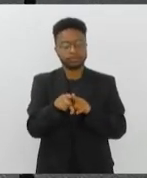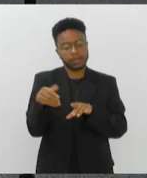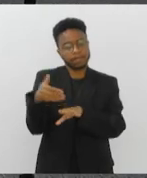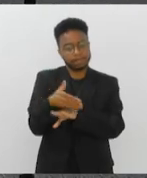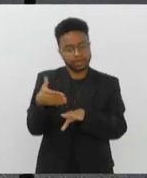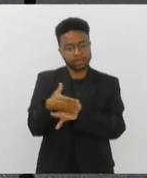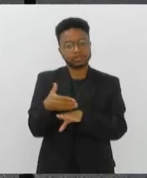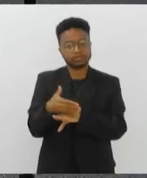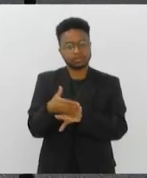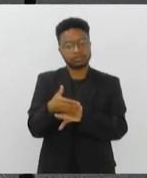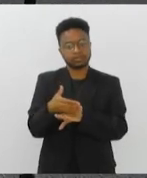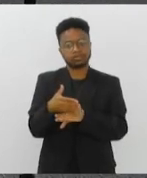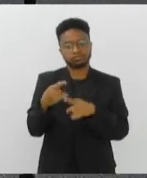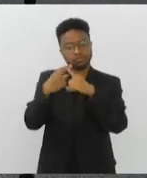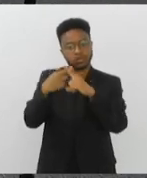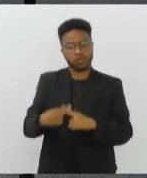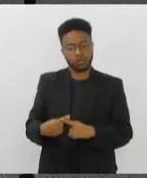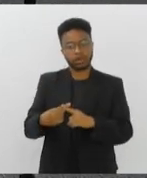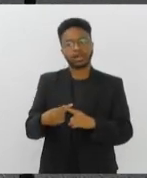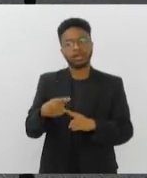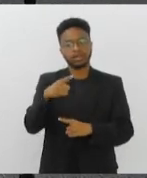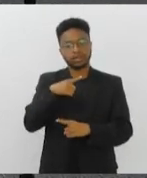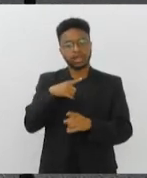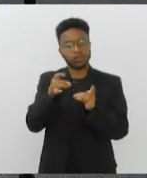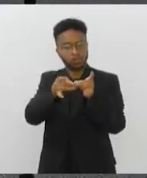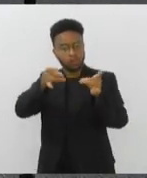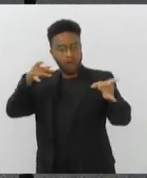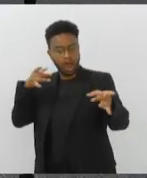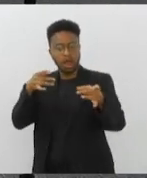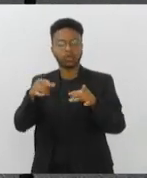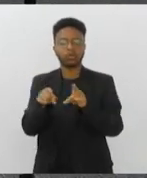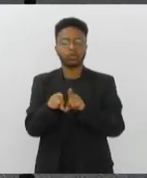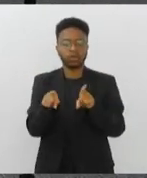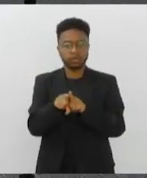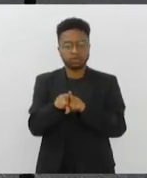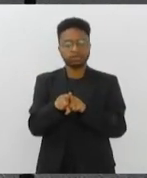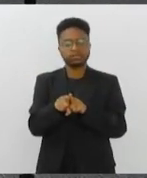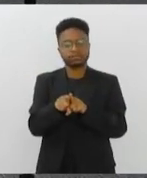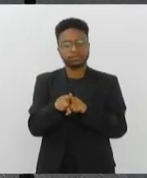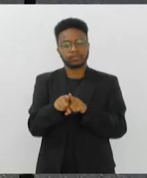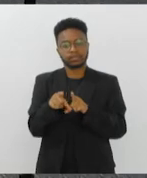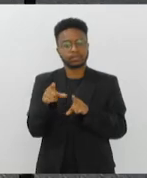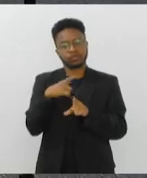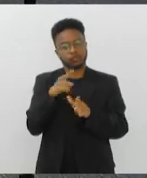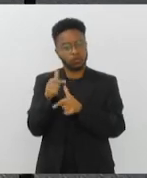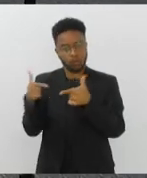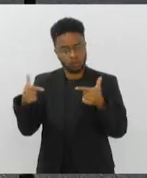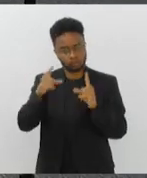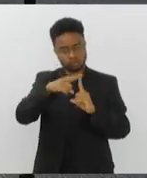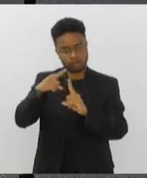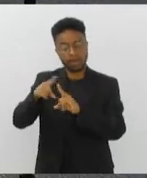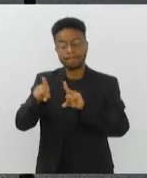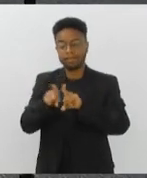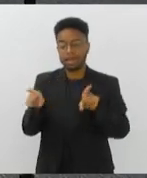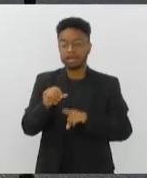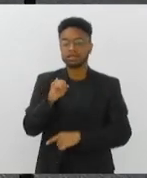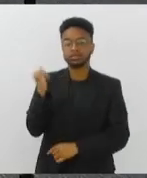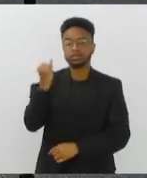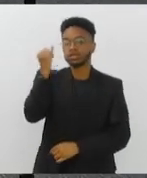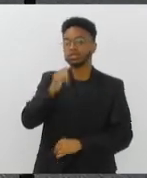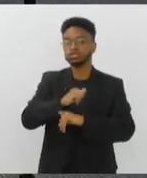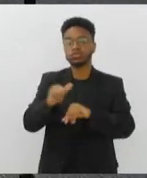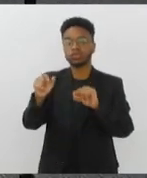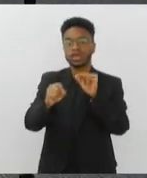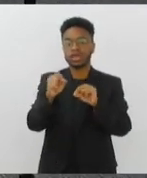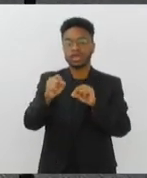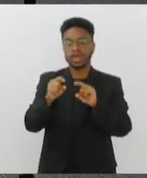participando das provas, né? A gente teve no arco, enfim. E o quanto que é importante dizer que gravidez